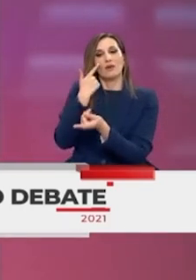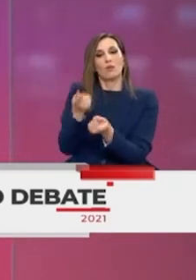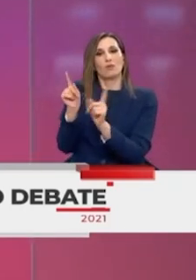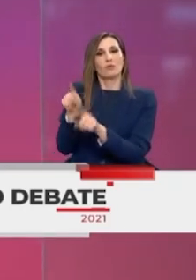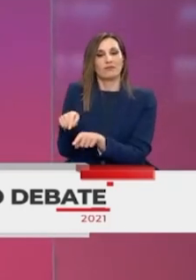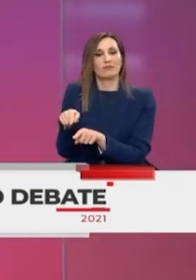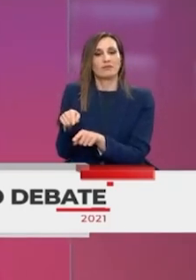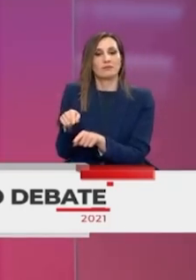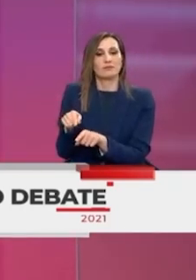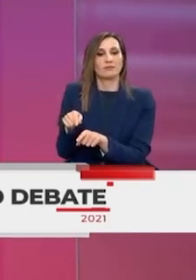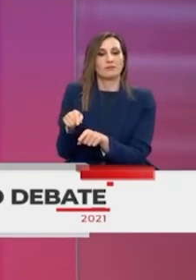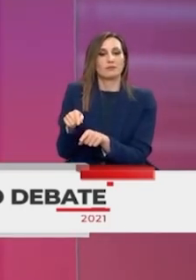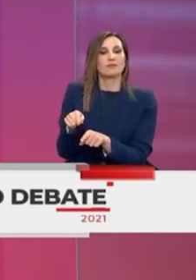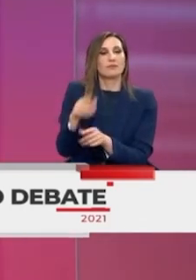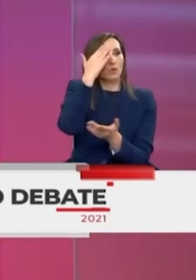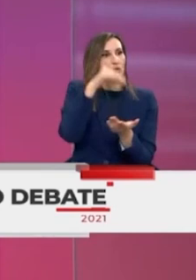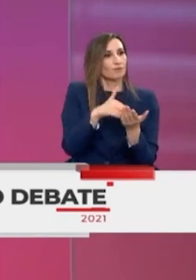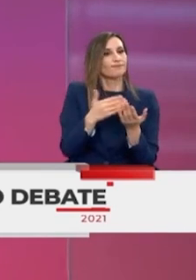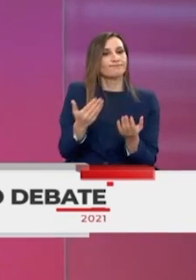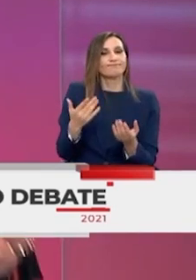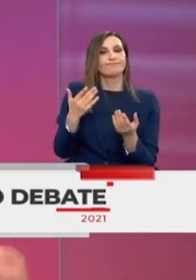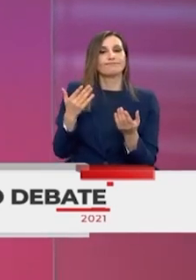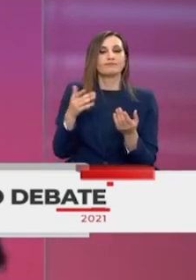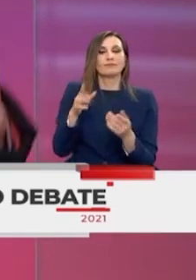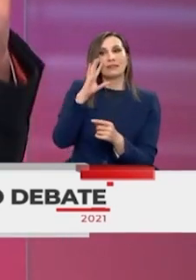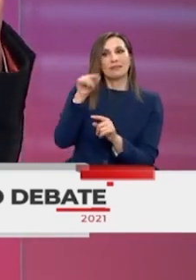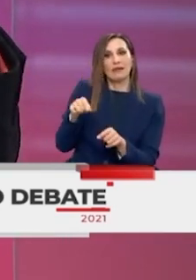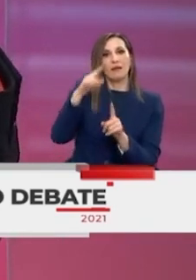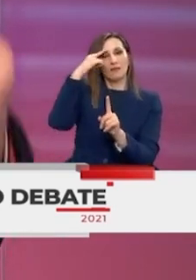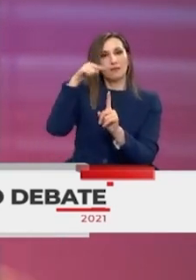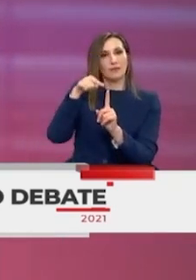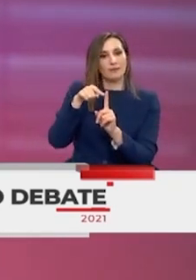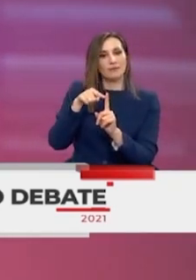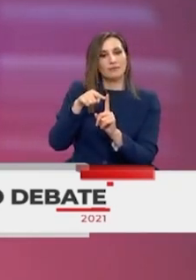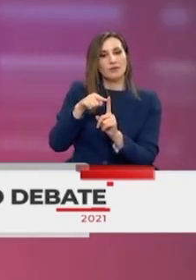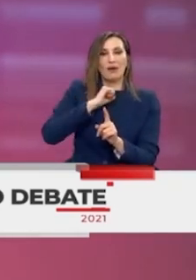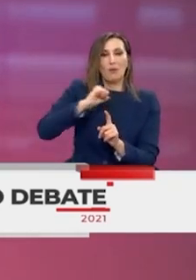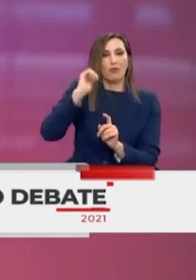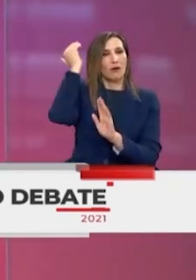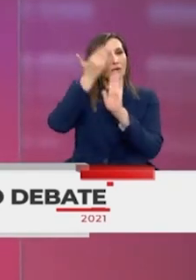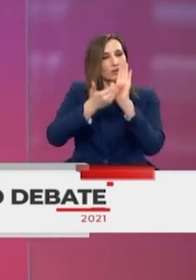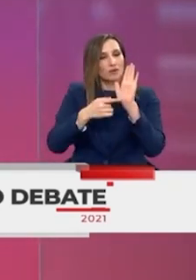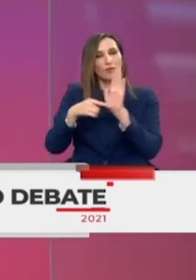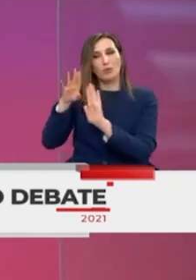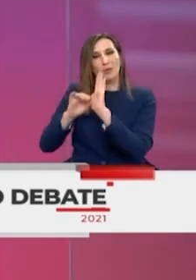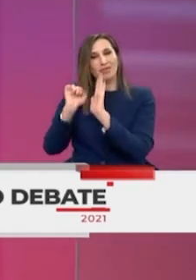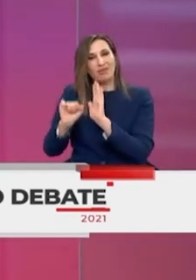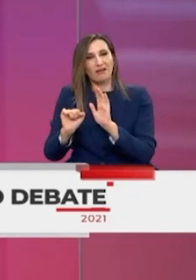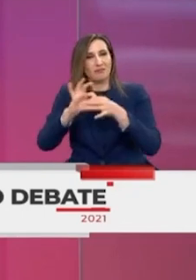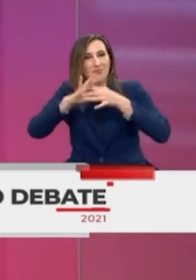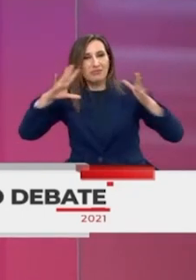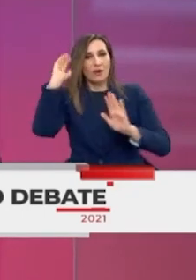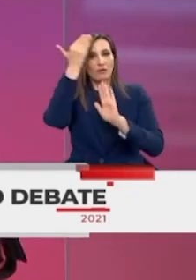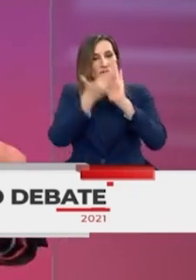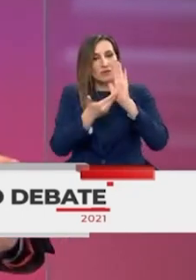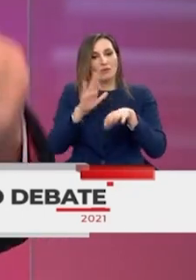temos que mudar de assunto. Esta formação, que tem intuitos, que viola a Constituição no seu programa, na sua prática,